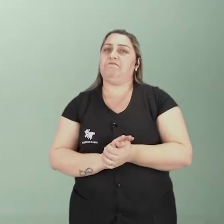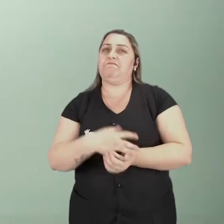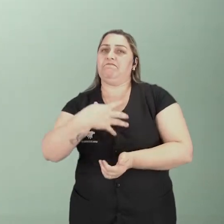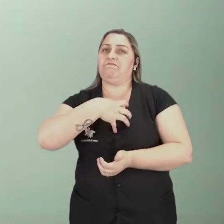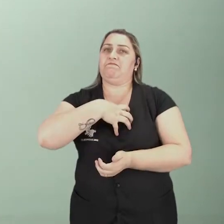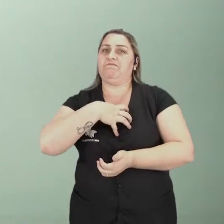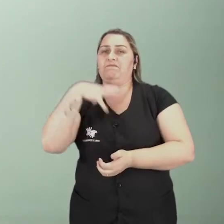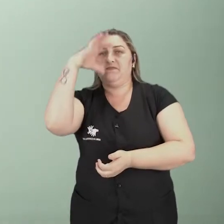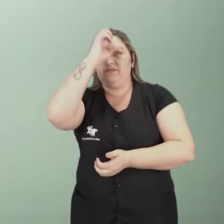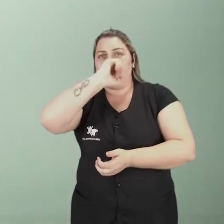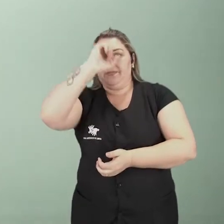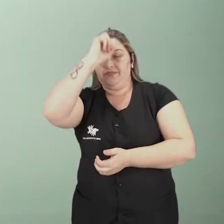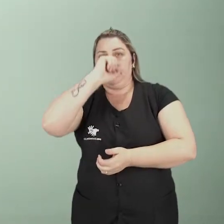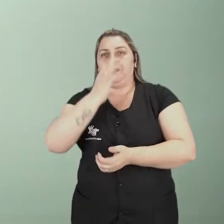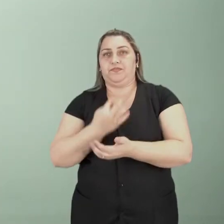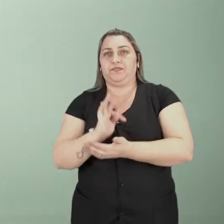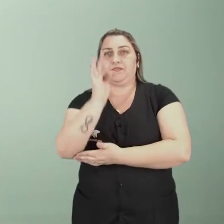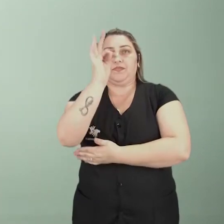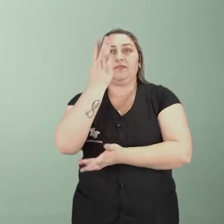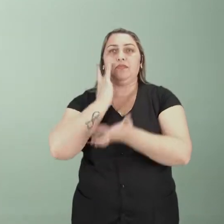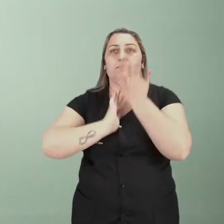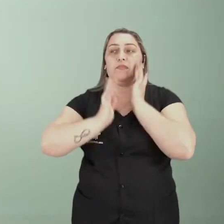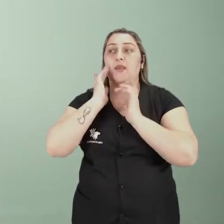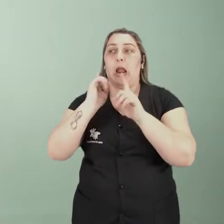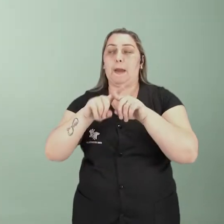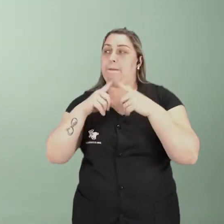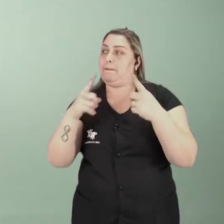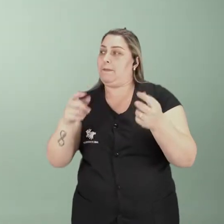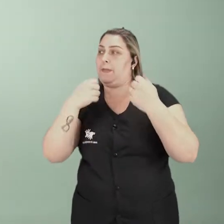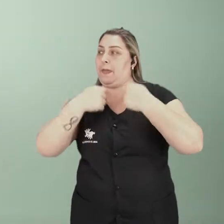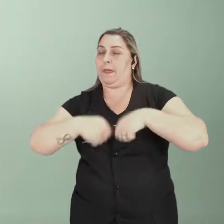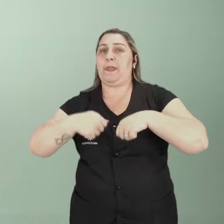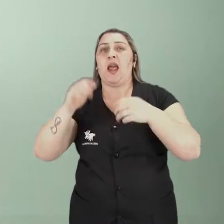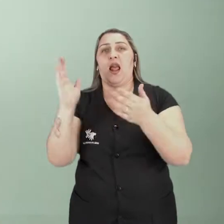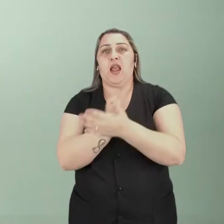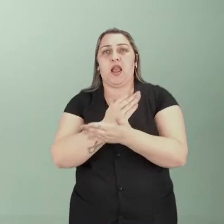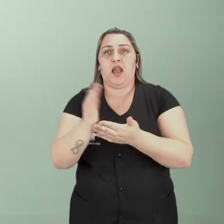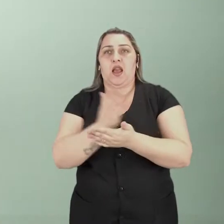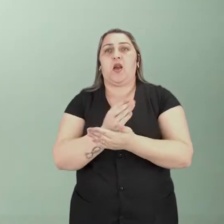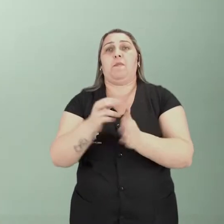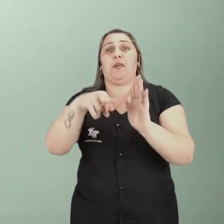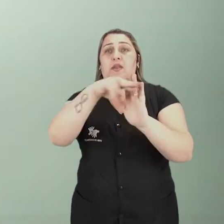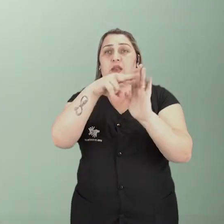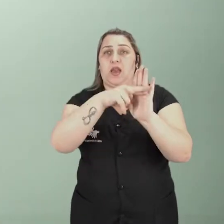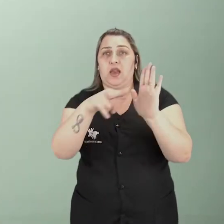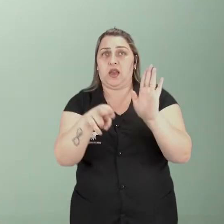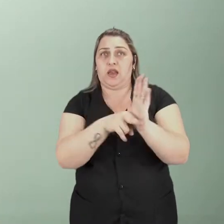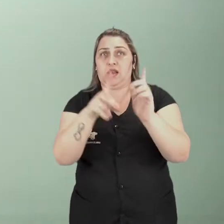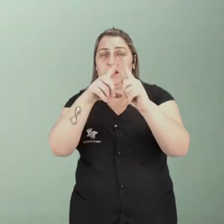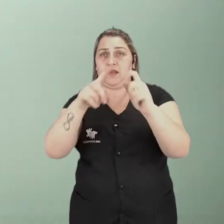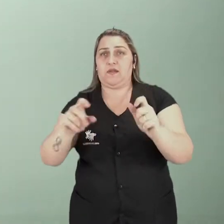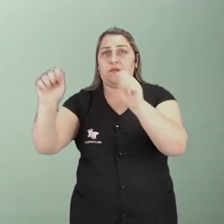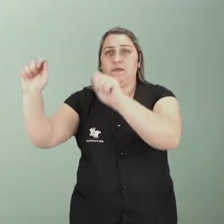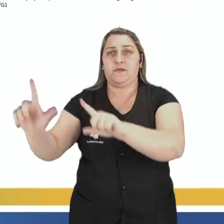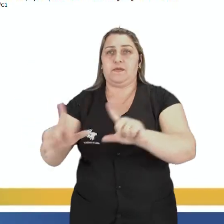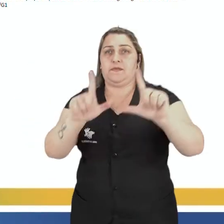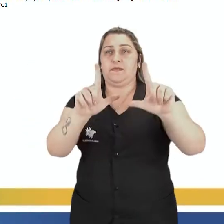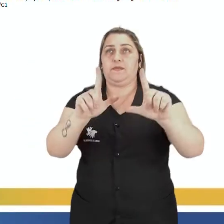se aprender a técnica teatral, mas é preciso de algumas regras específicas. Acompanha comigo na